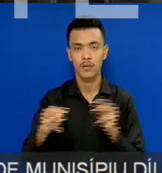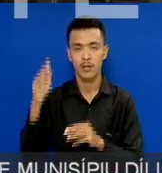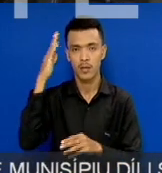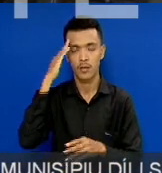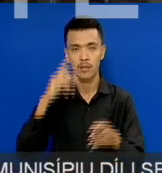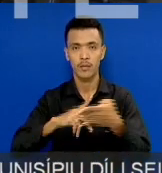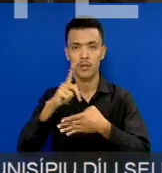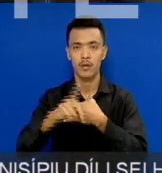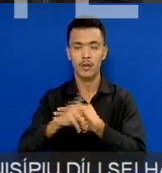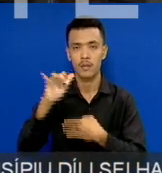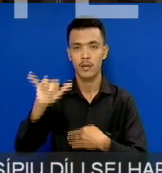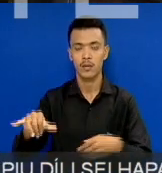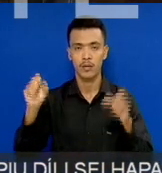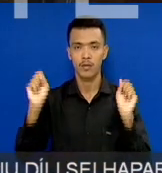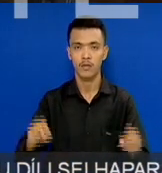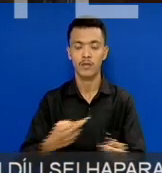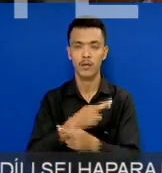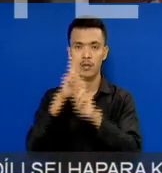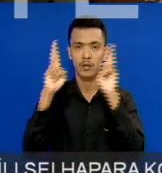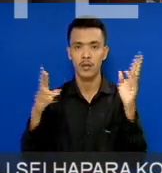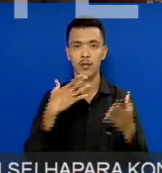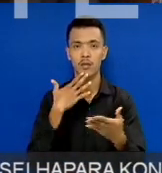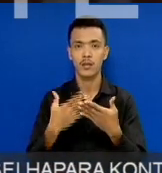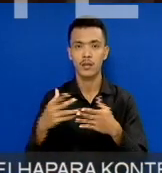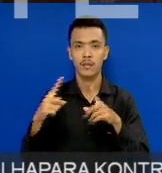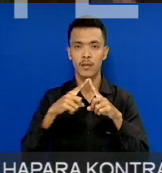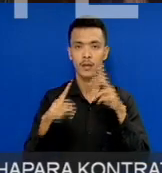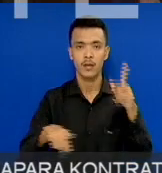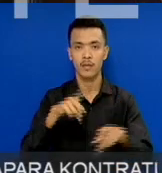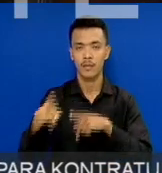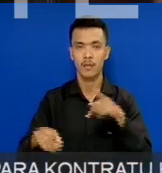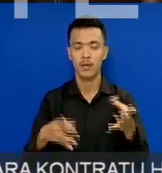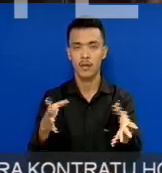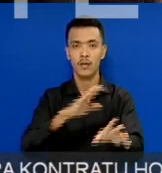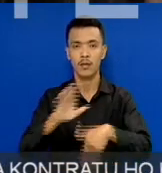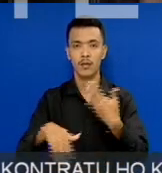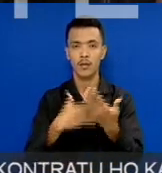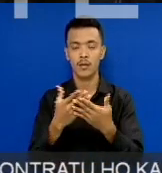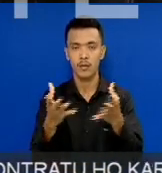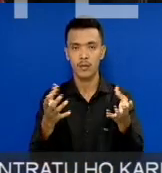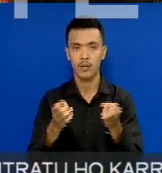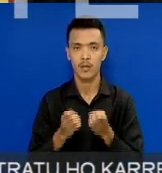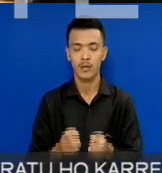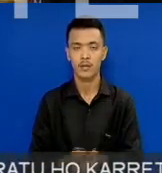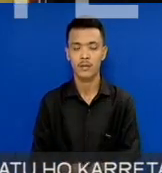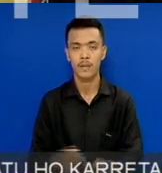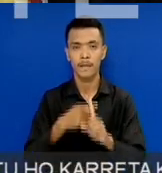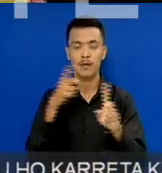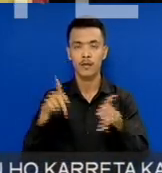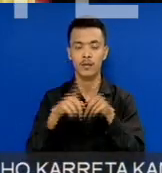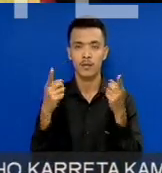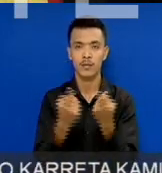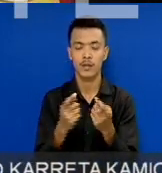programa Sira, não é bem o resultado do dia que não é bem o Hakarak. Intervenção foi subsídio do selo da Criativa Furak,